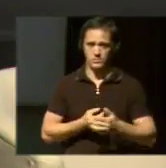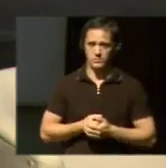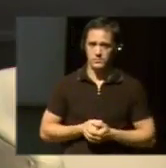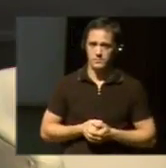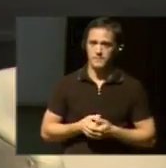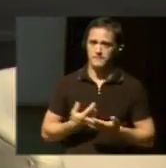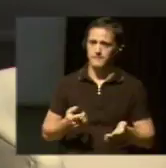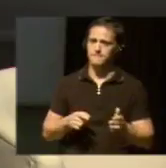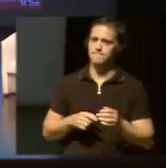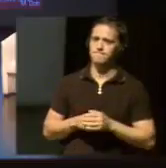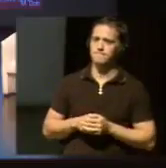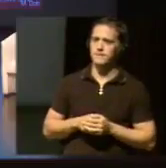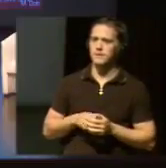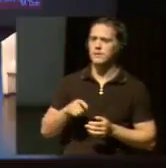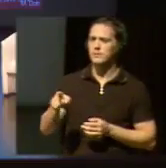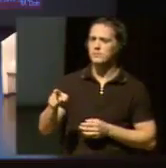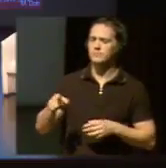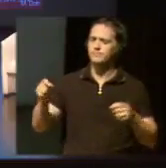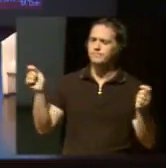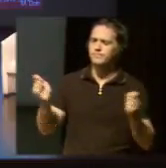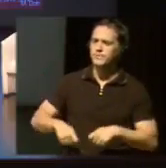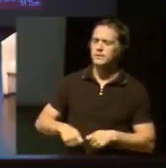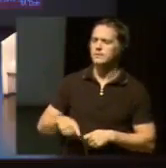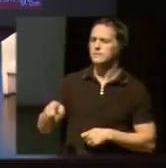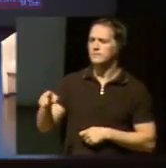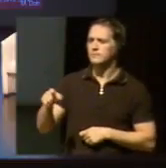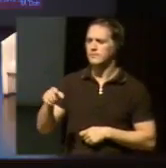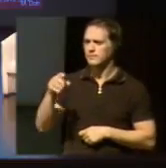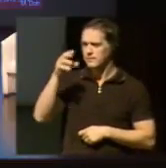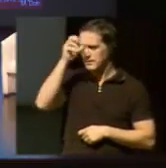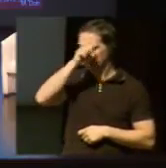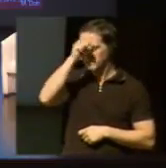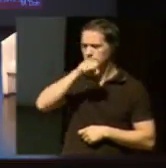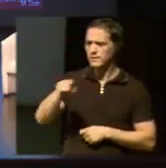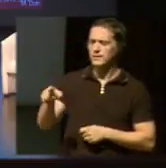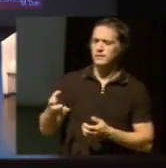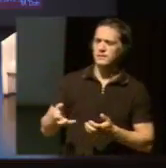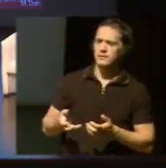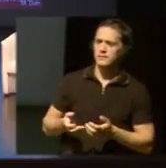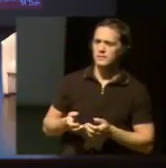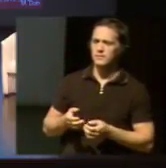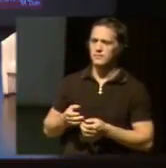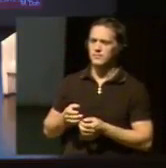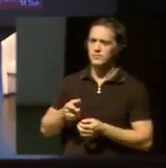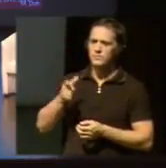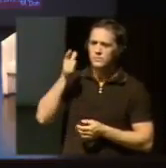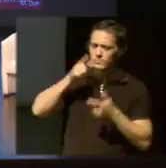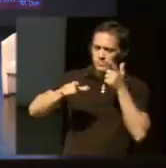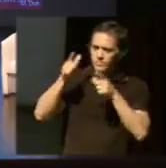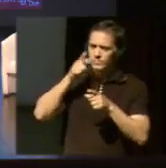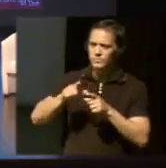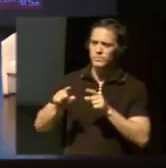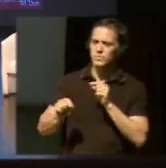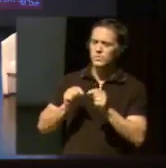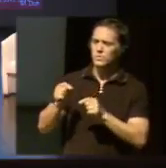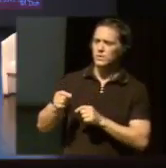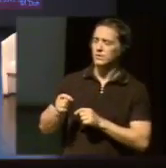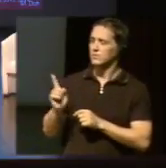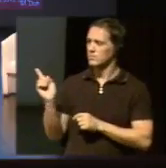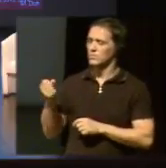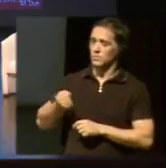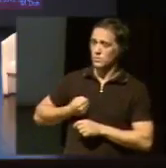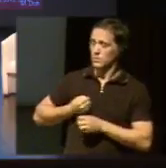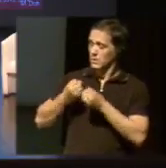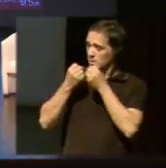pergunta qual é a sua competência, quanta coisa eles ousam fazer e fazem com a internet. Esses números são tão